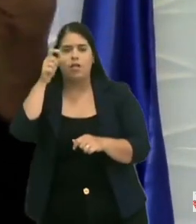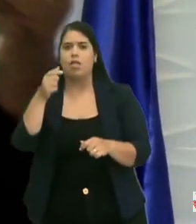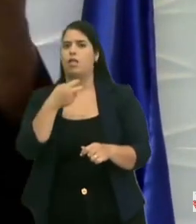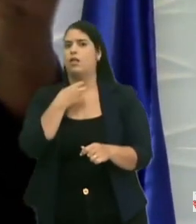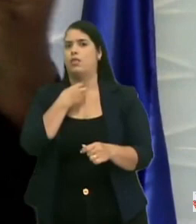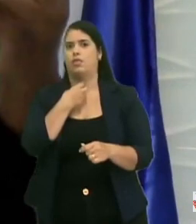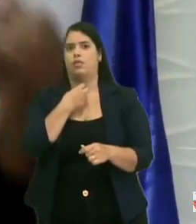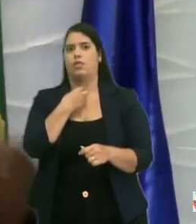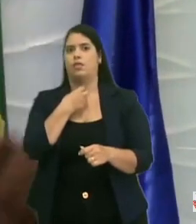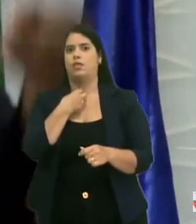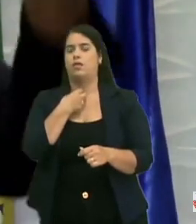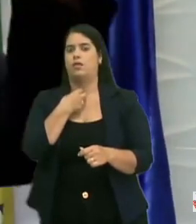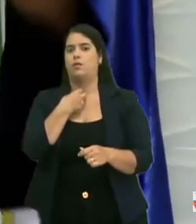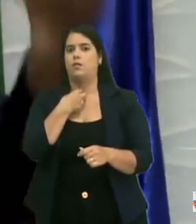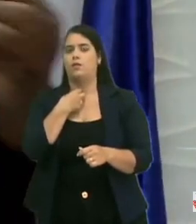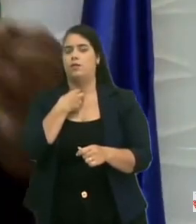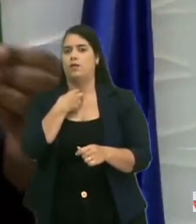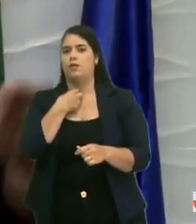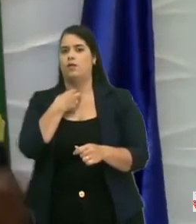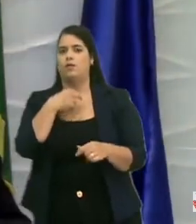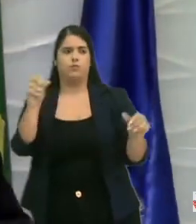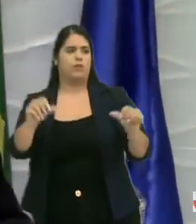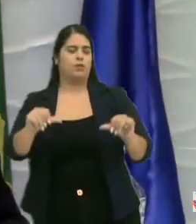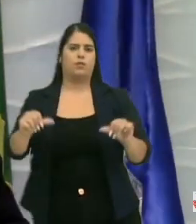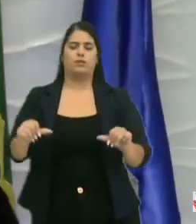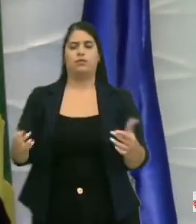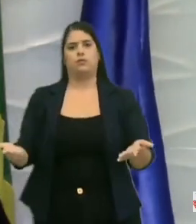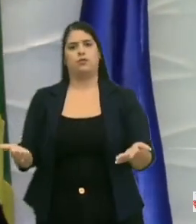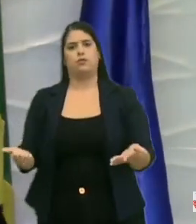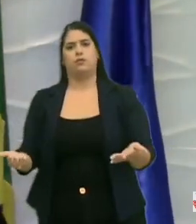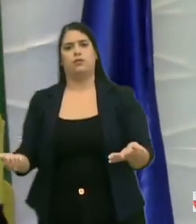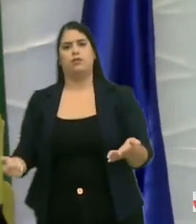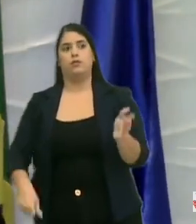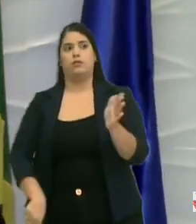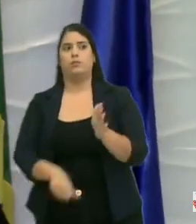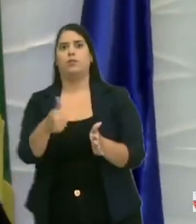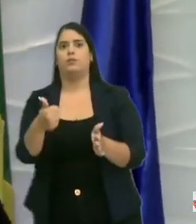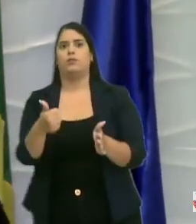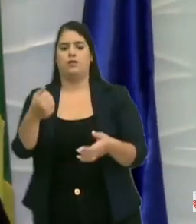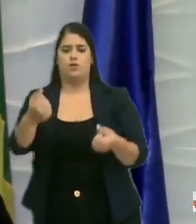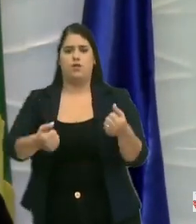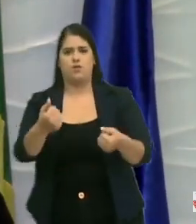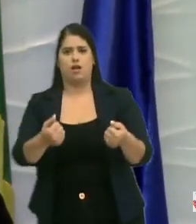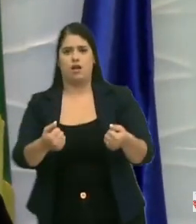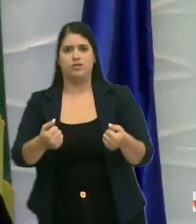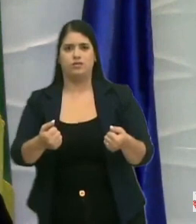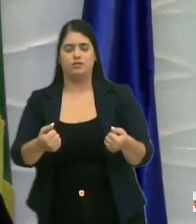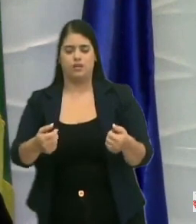deixar fazer um absurdo daquele, não. Todo canto que foi feito, primeiro carro que passou, arrebentou.